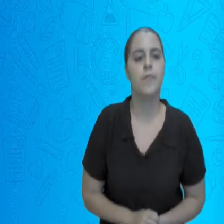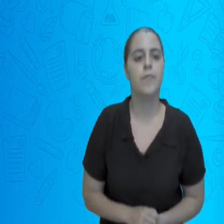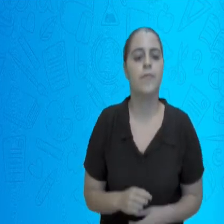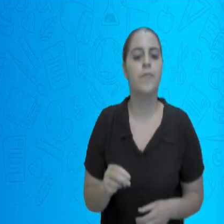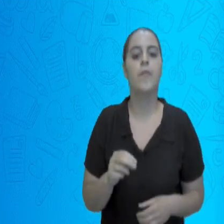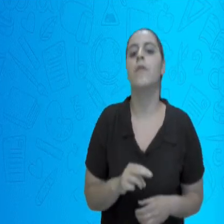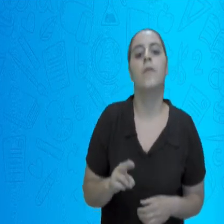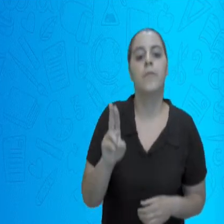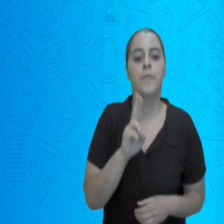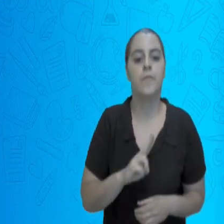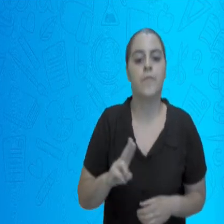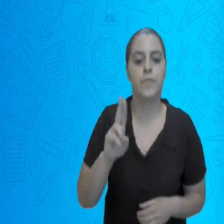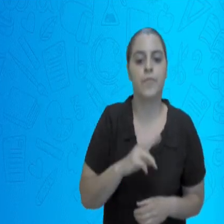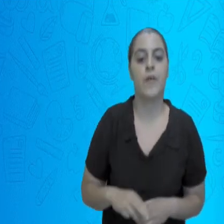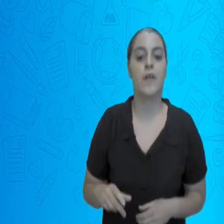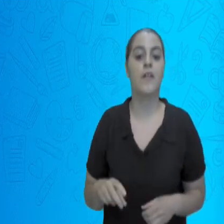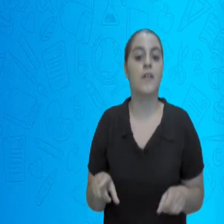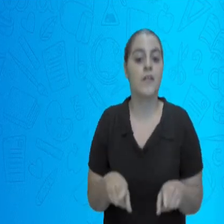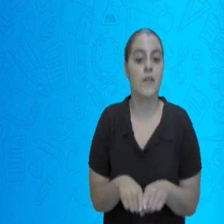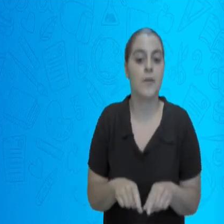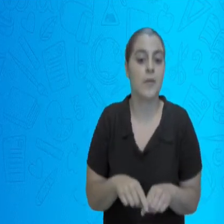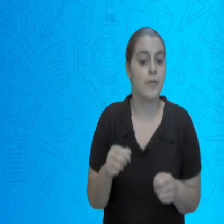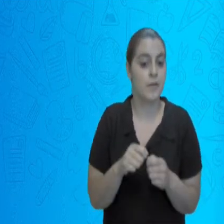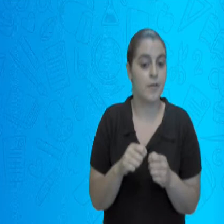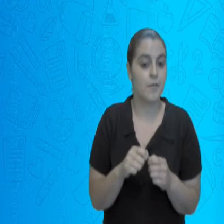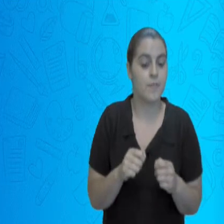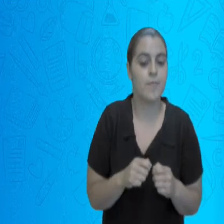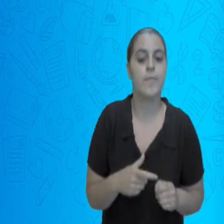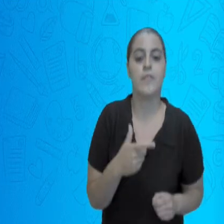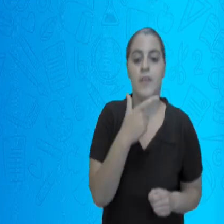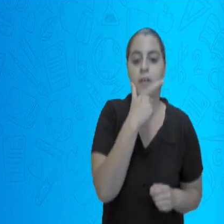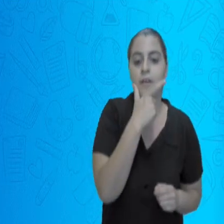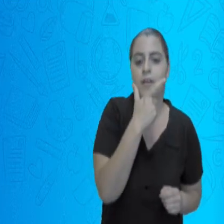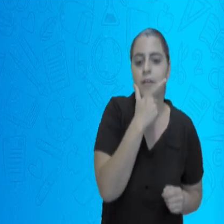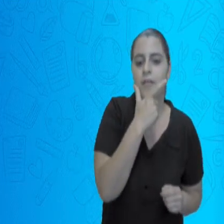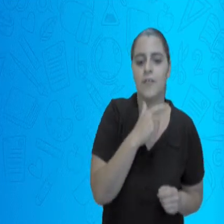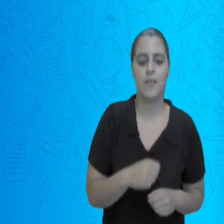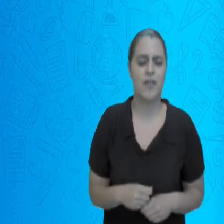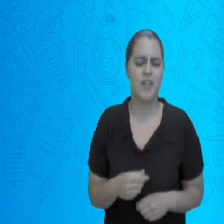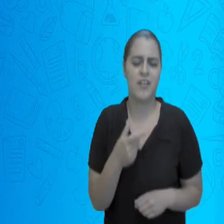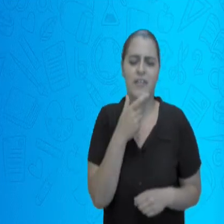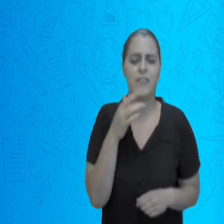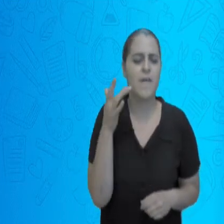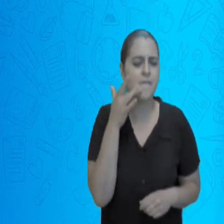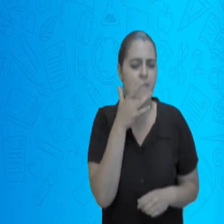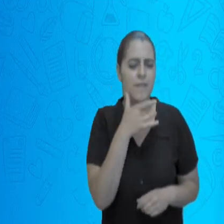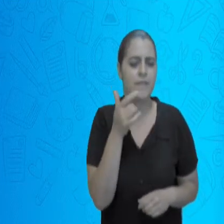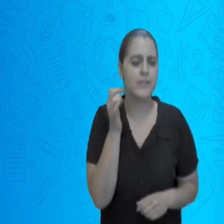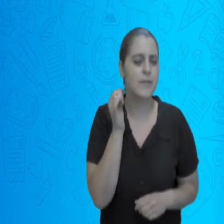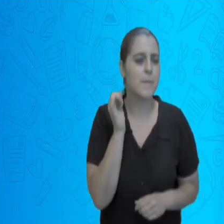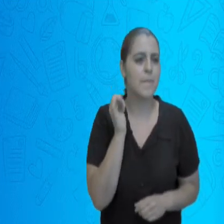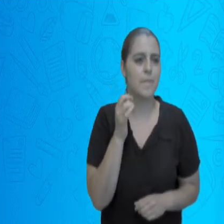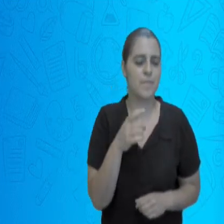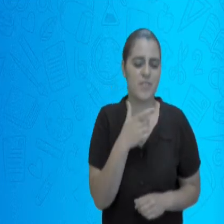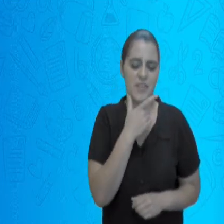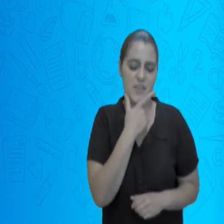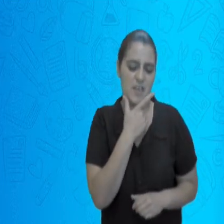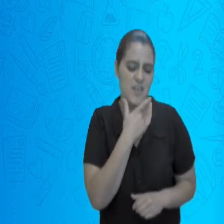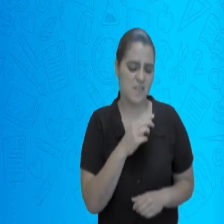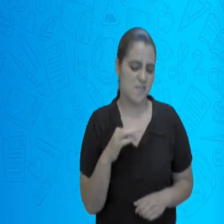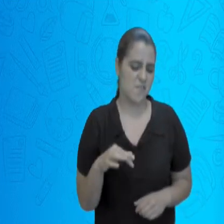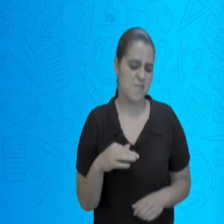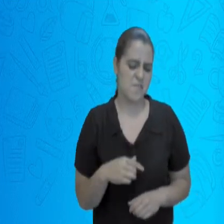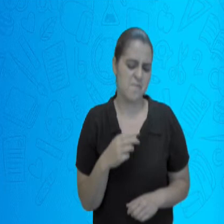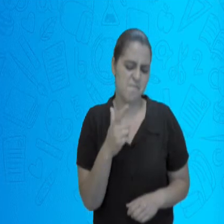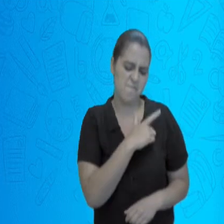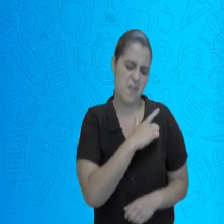São usados na produção de queijos. Então, muitos queijos que às vezes a gente está consumindo, aquele queijinho que está com uma corzinha assim, nossa, esse queijo é